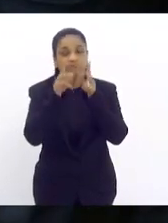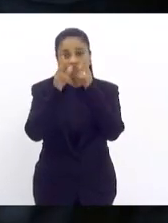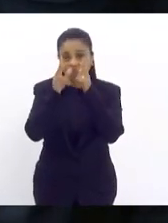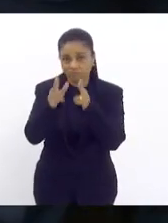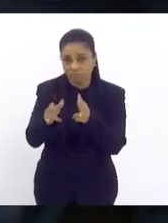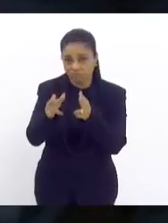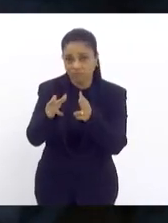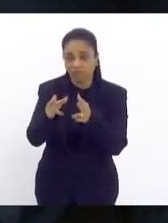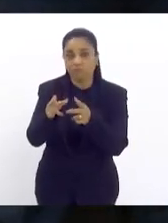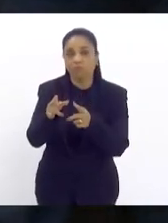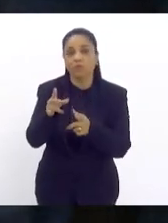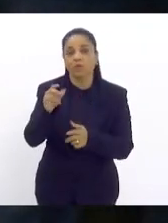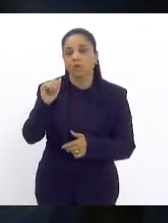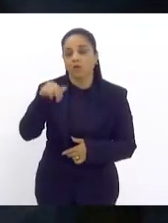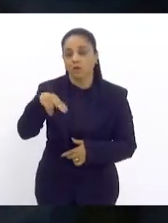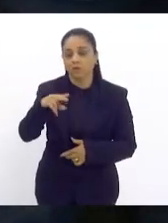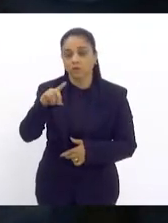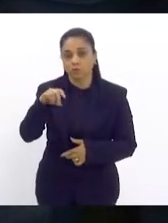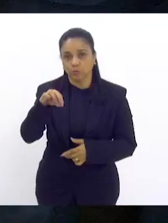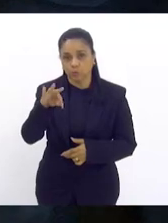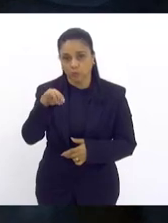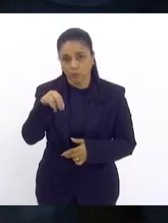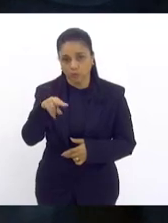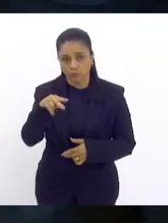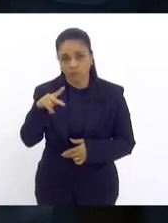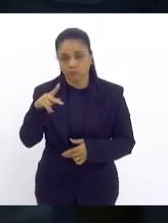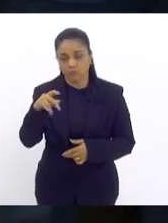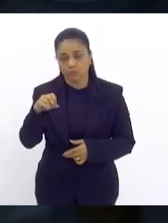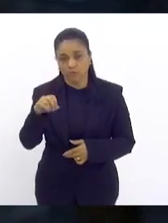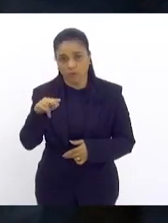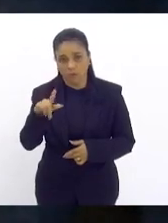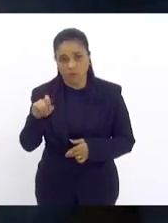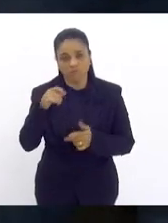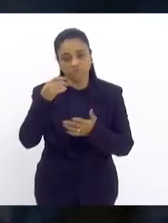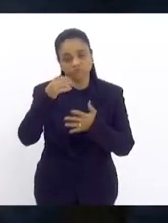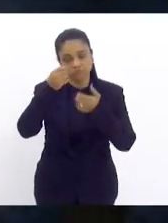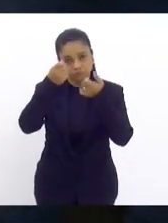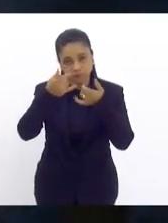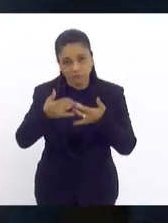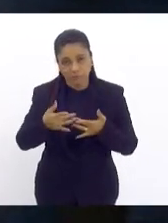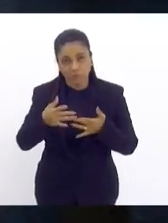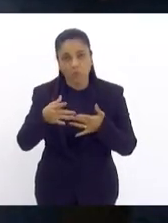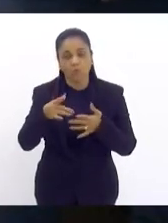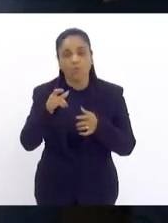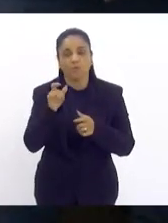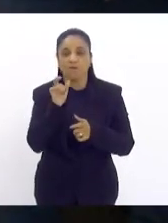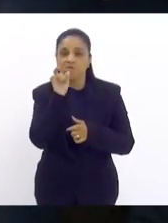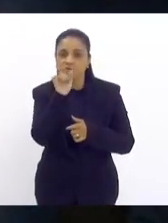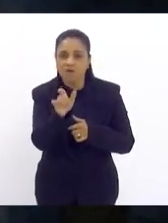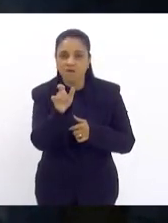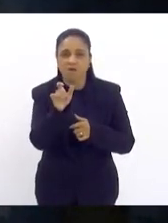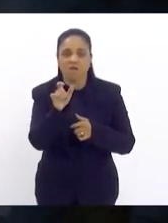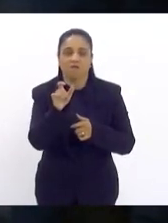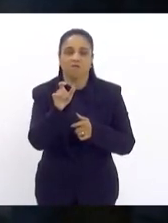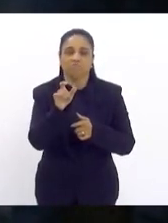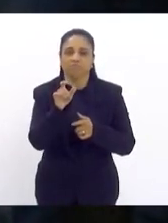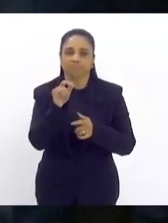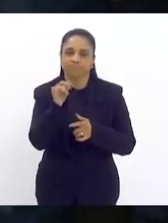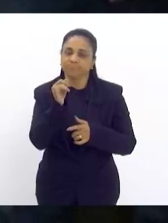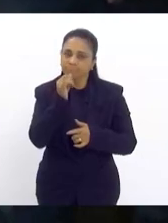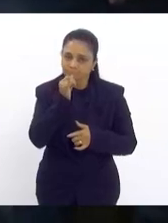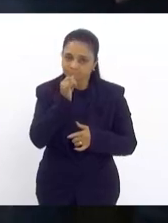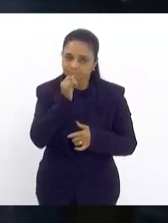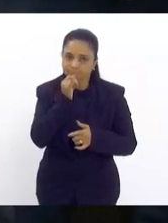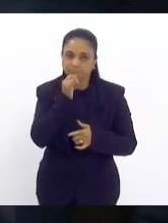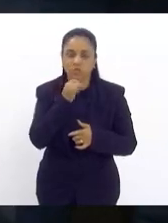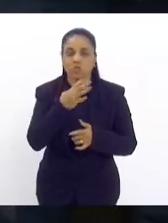acabou de escrever uma fala absolutamente infeliz inadequada que mostrou uma